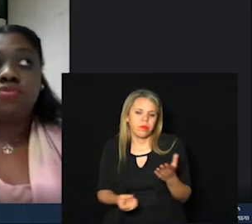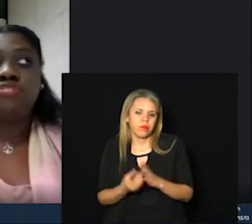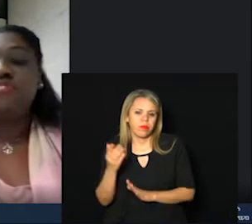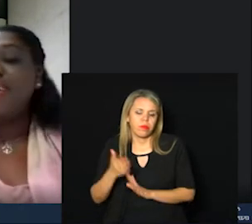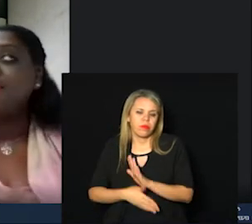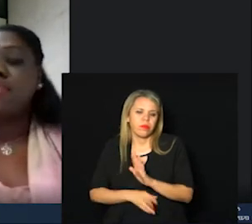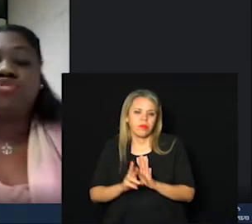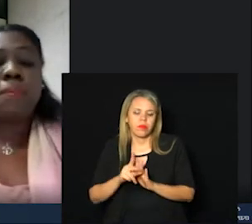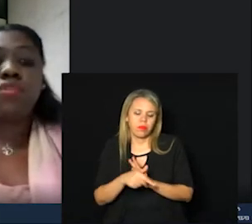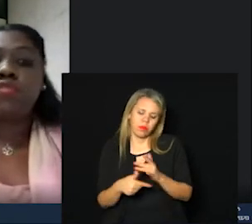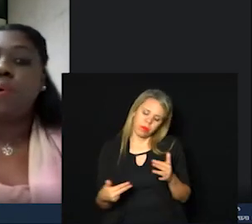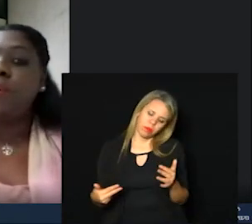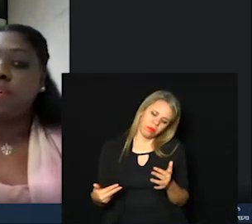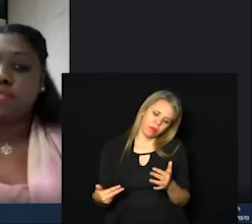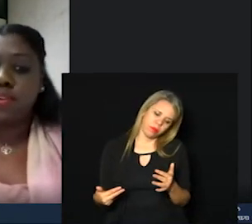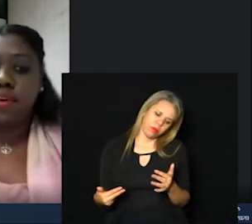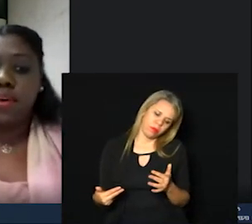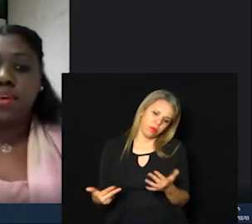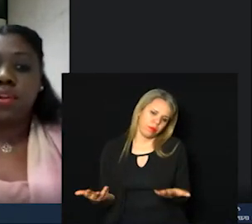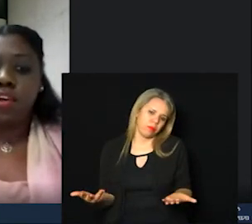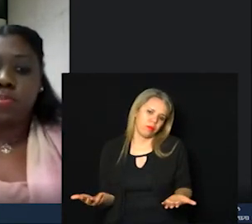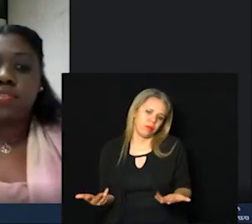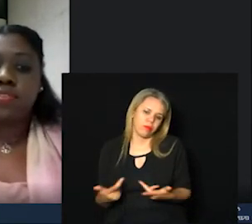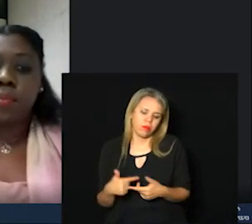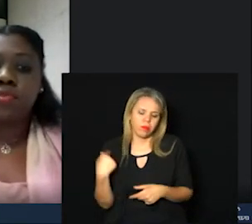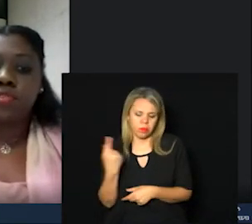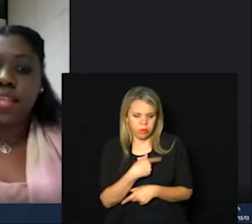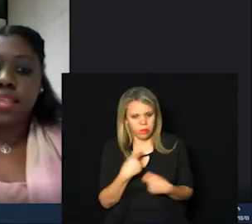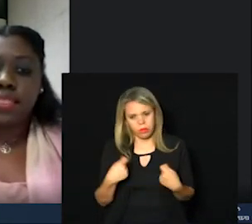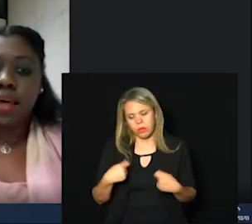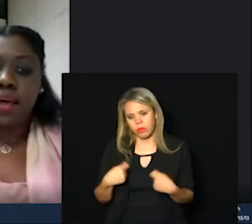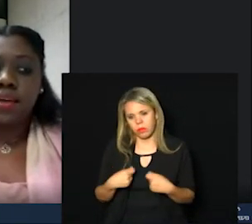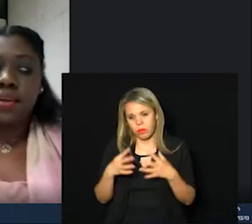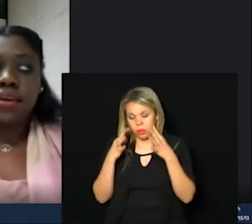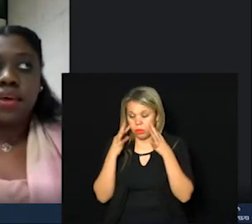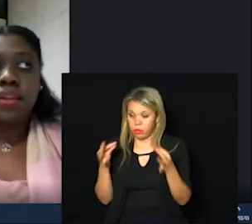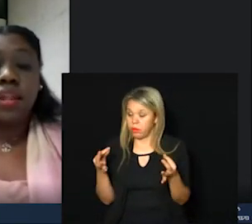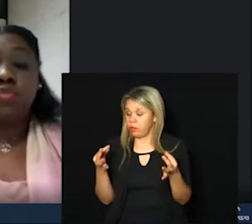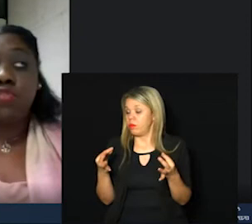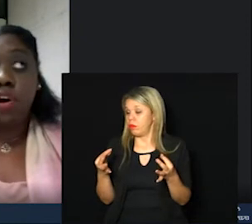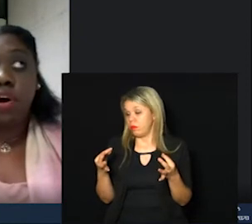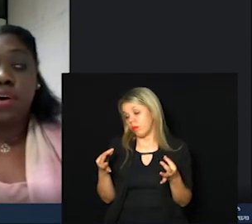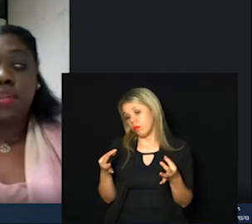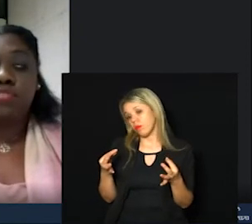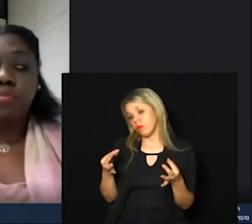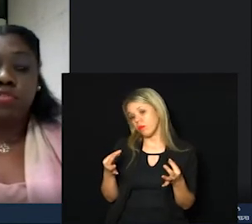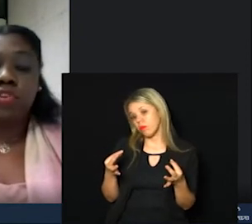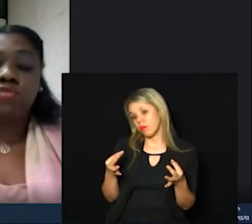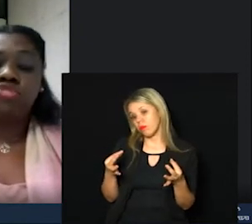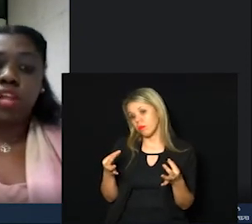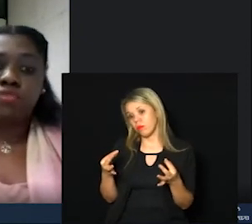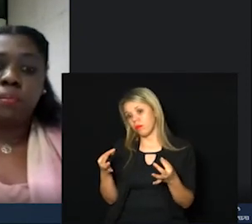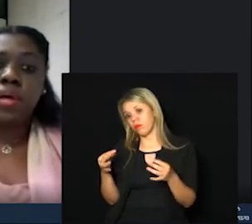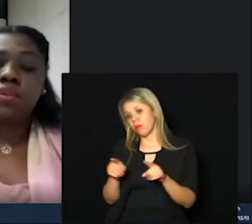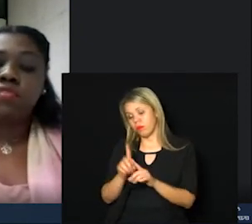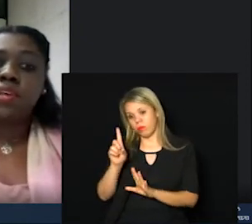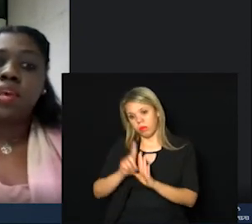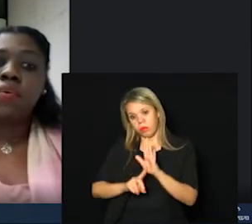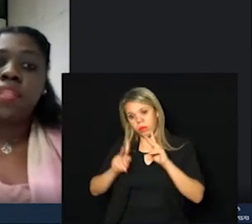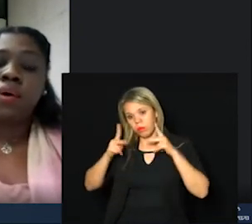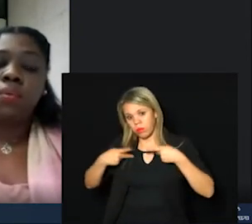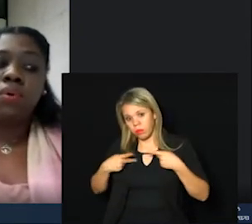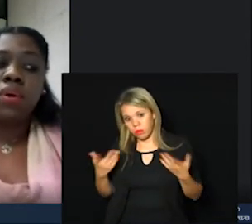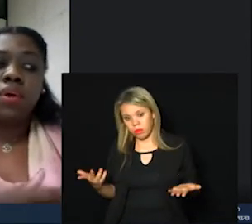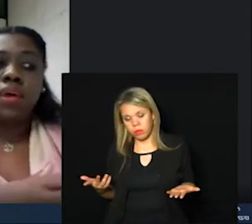São diversas dimensões que nós precisamos nos atentar. Não só nas dimensões dos direitos humanos, que